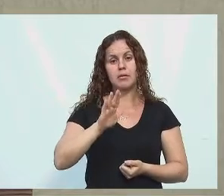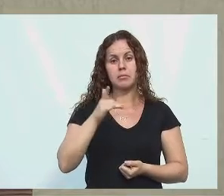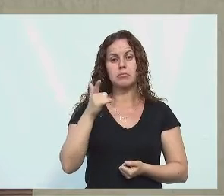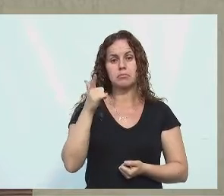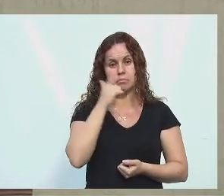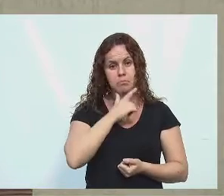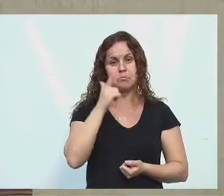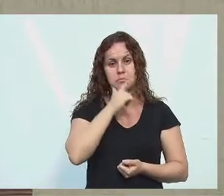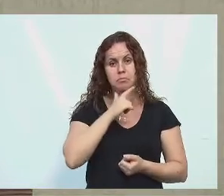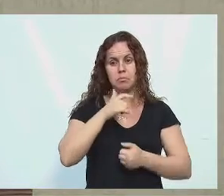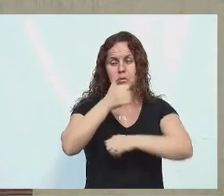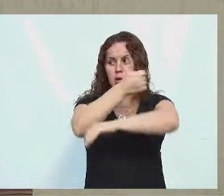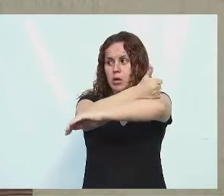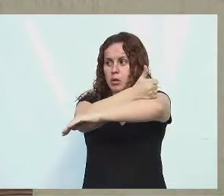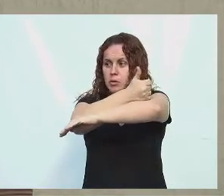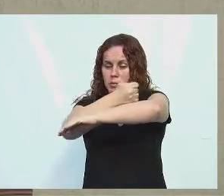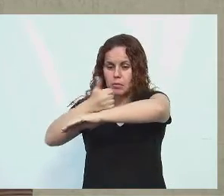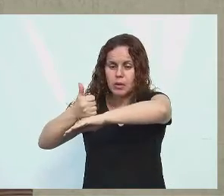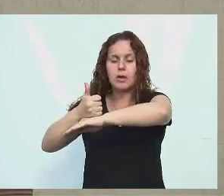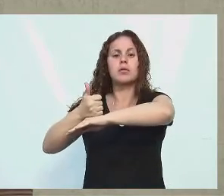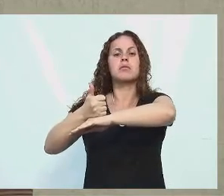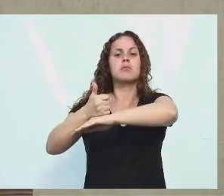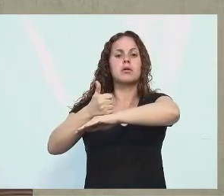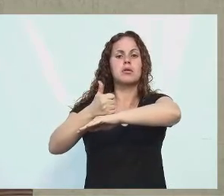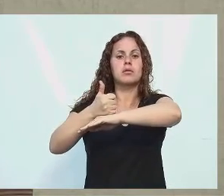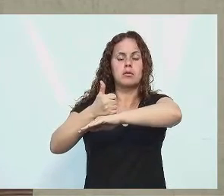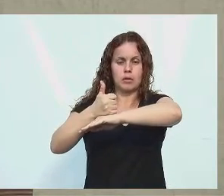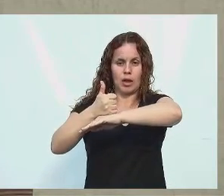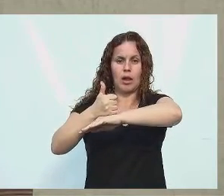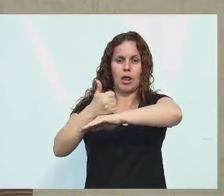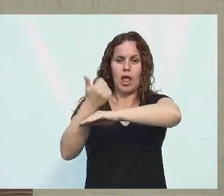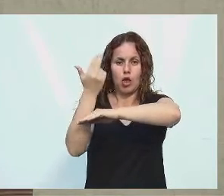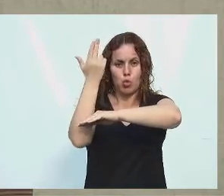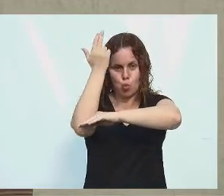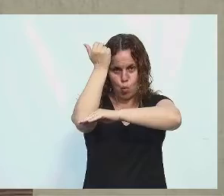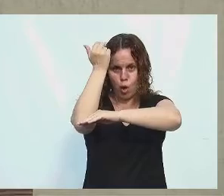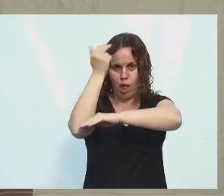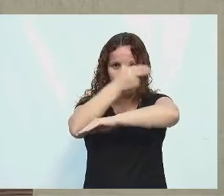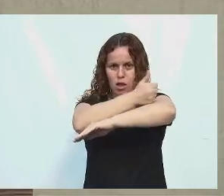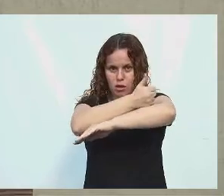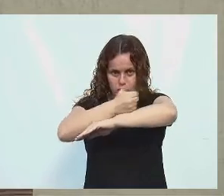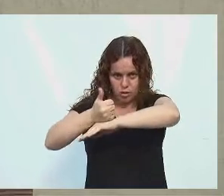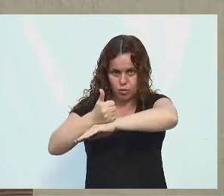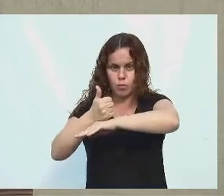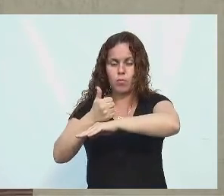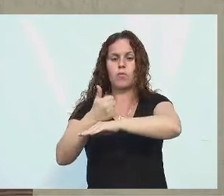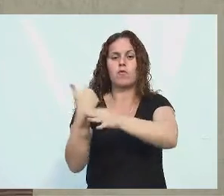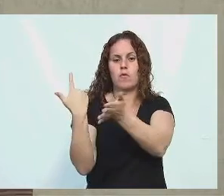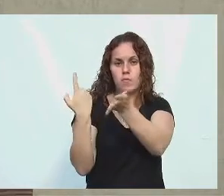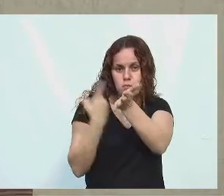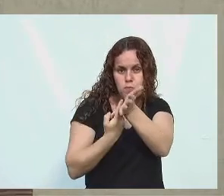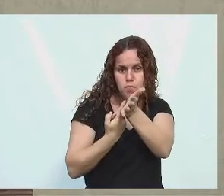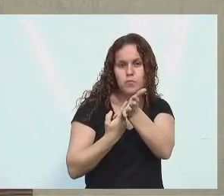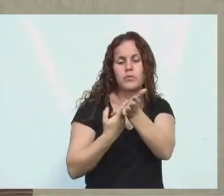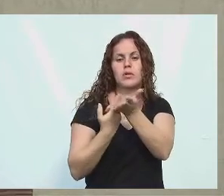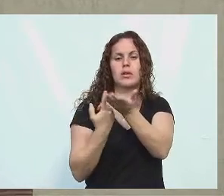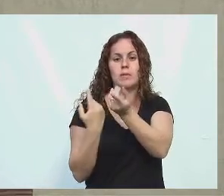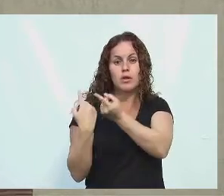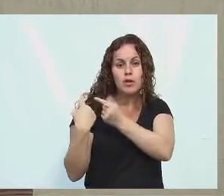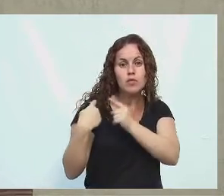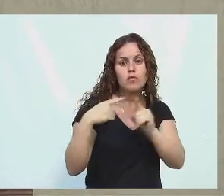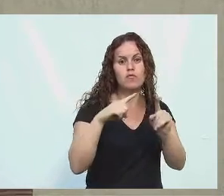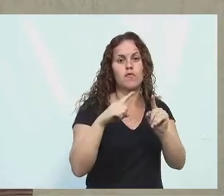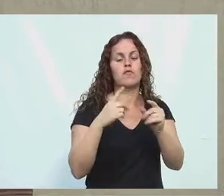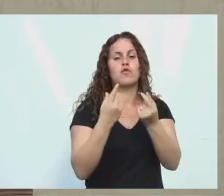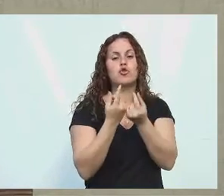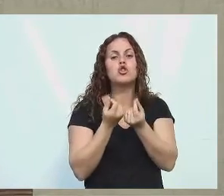o asfaltamento das Coelhas, por exemplo, né, que era porque foi acordo também com a devolução aqui dessa casa, de economia